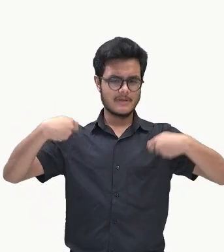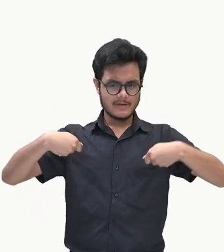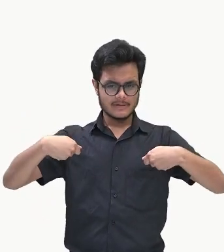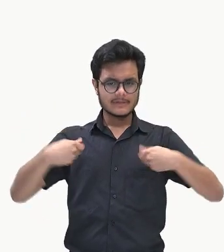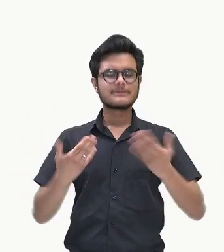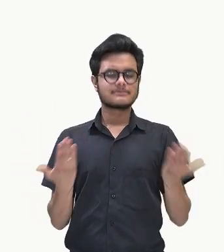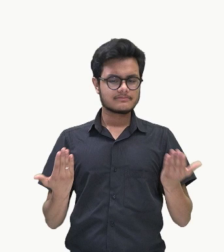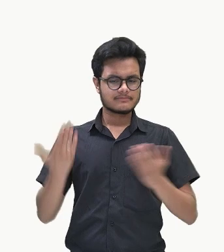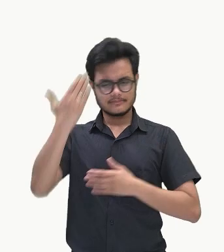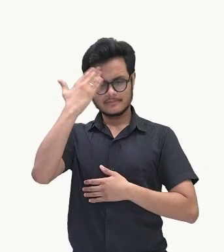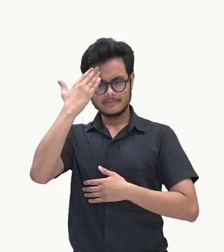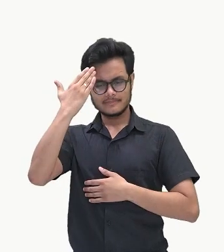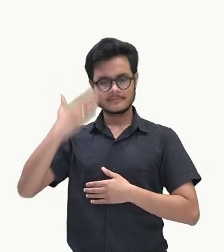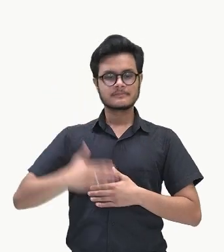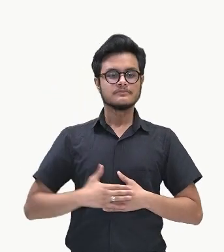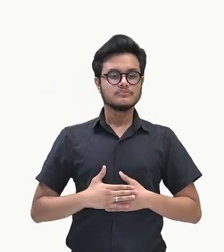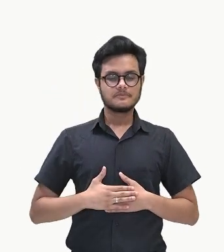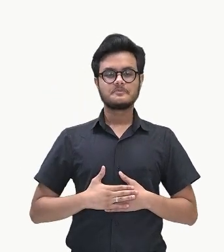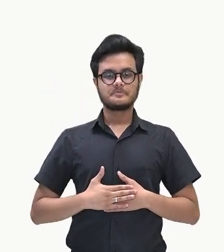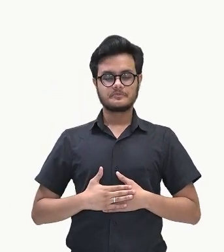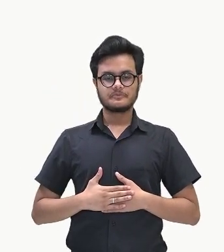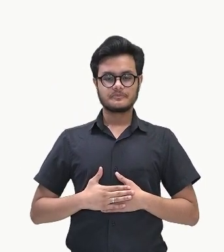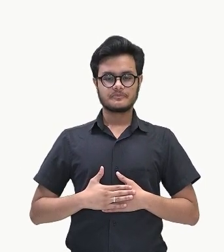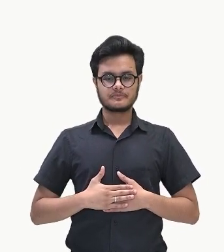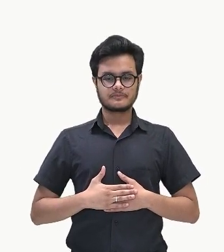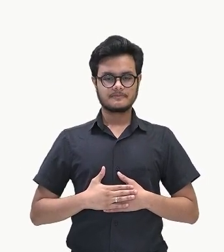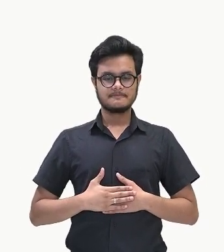Comparar duas raízes.